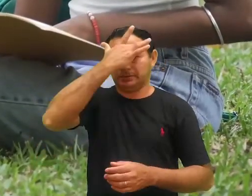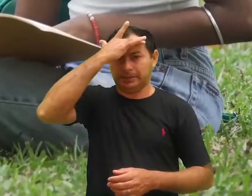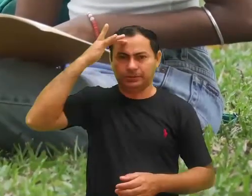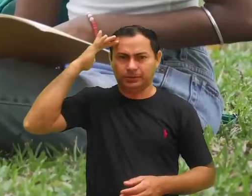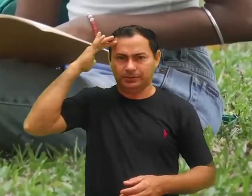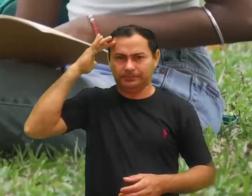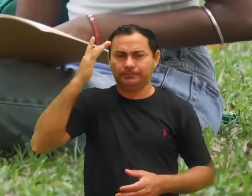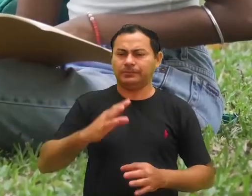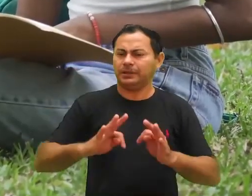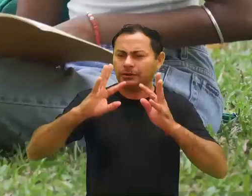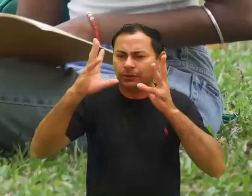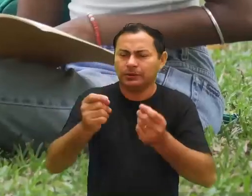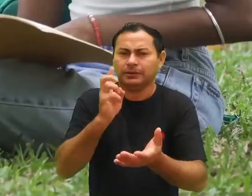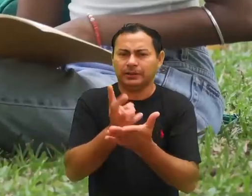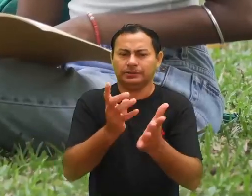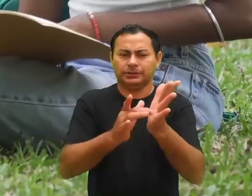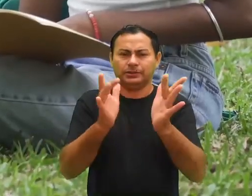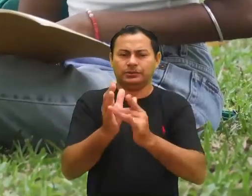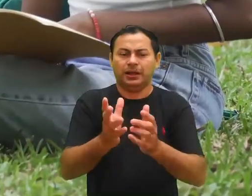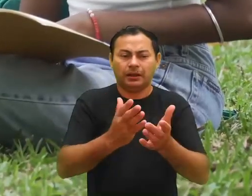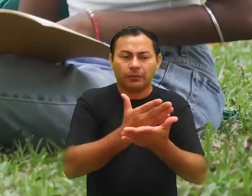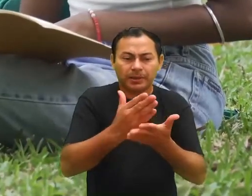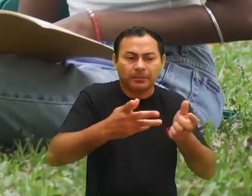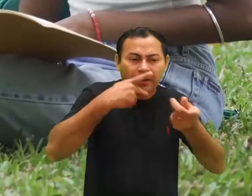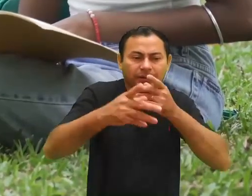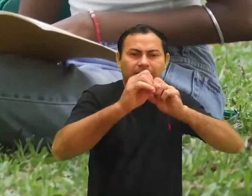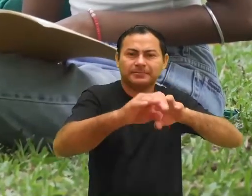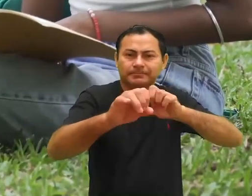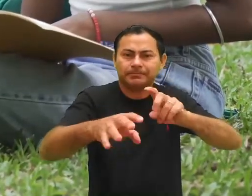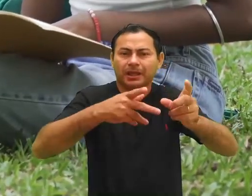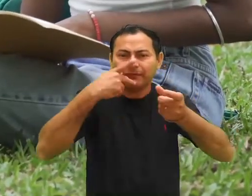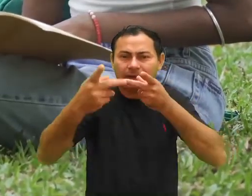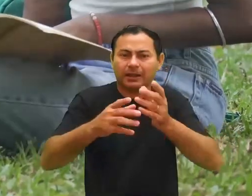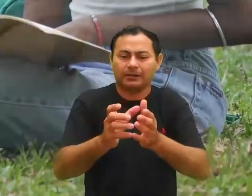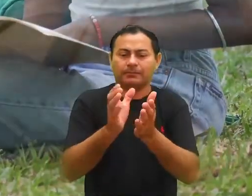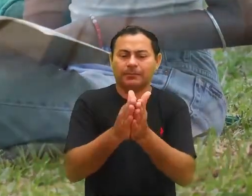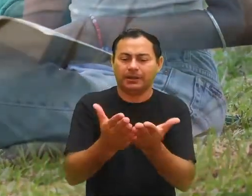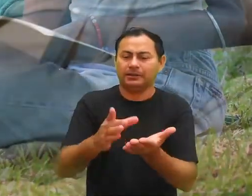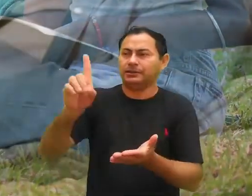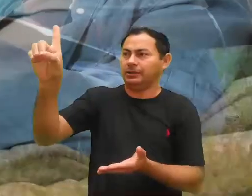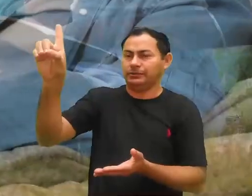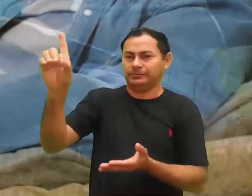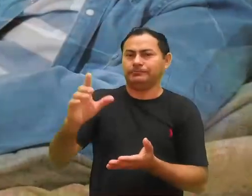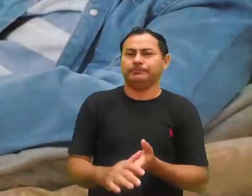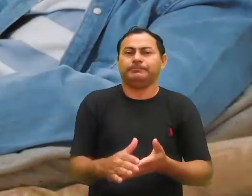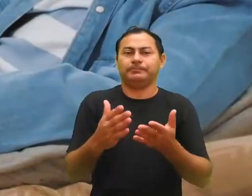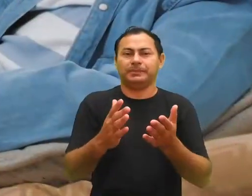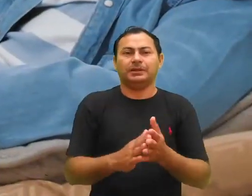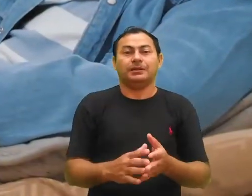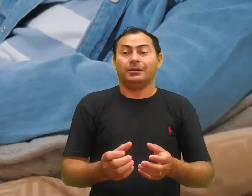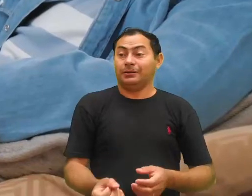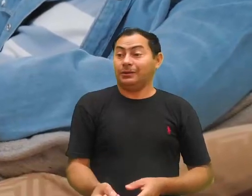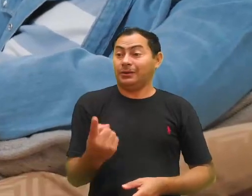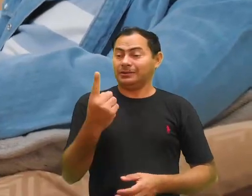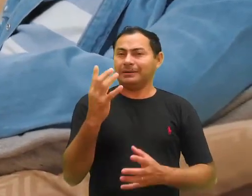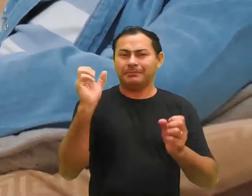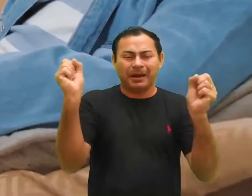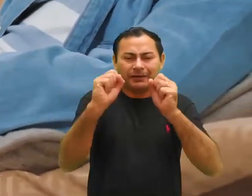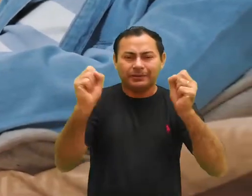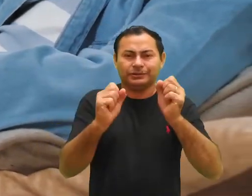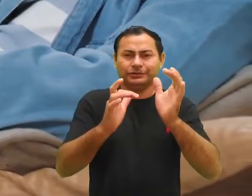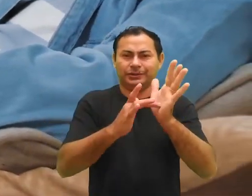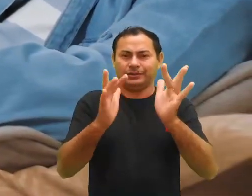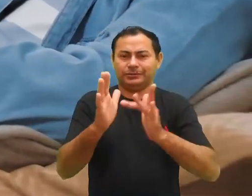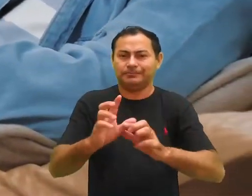palavra de Deus para o homem. E toda vez que Jesus abria a boca e dava um ensino, ele falava a palavra de Deus. E é incrível